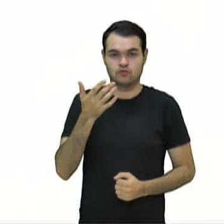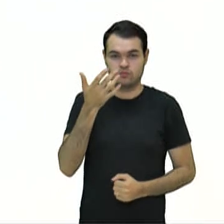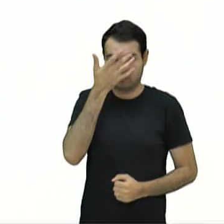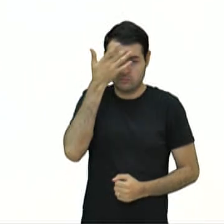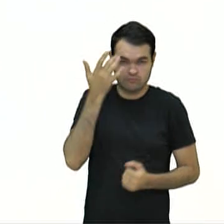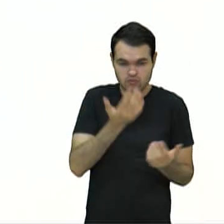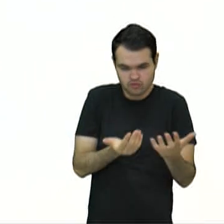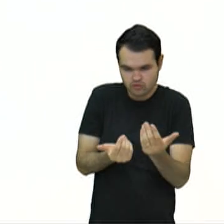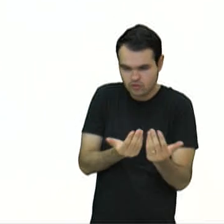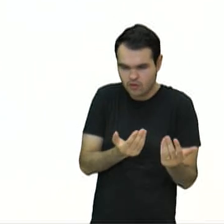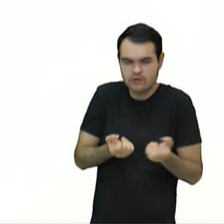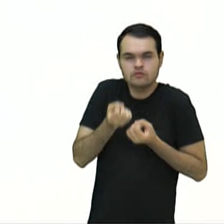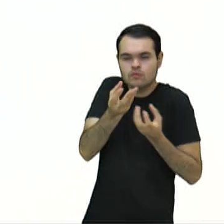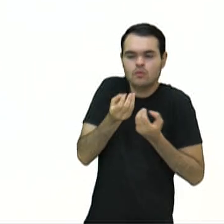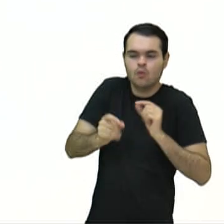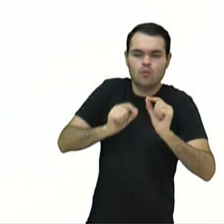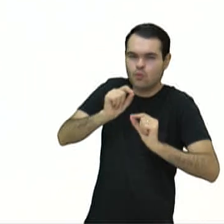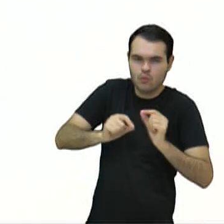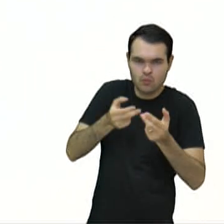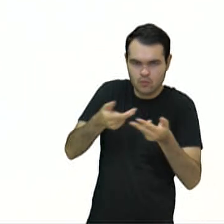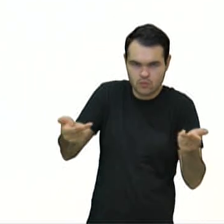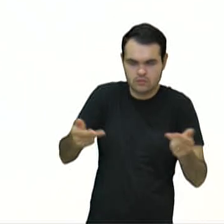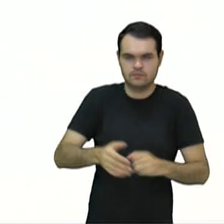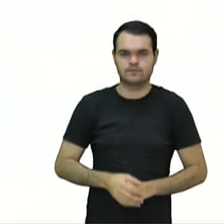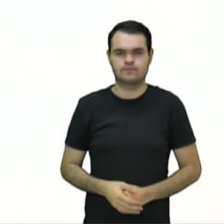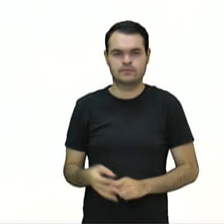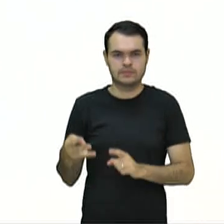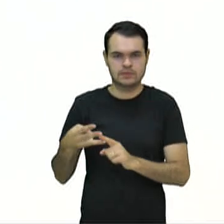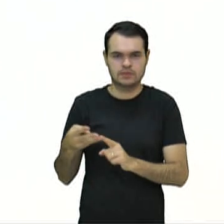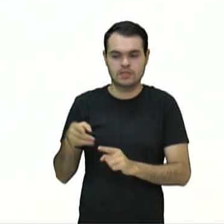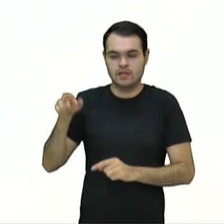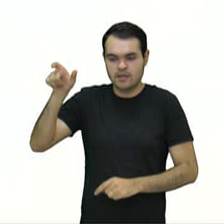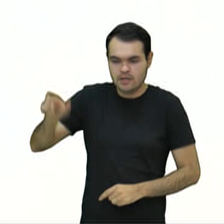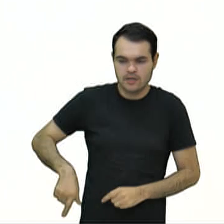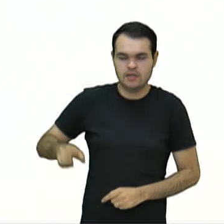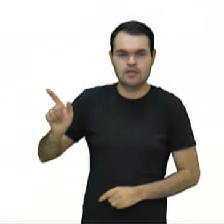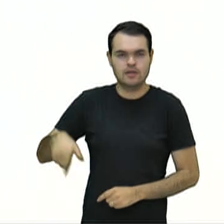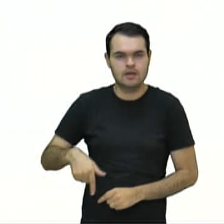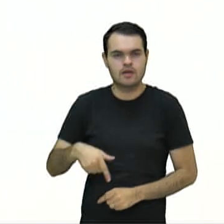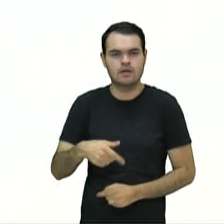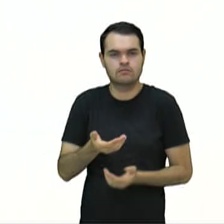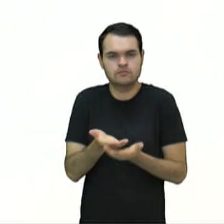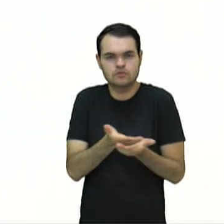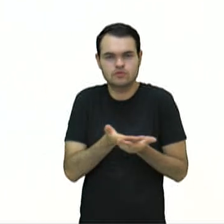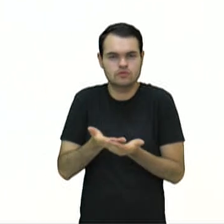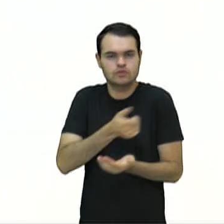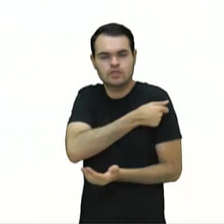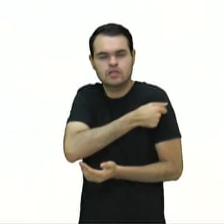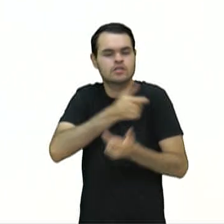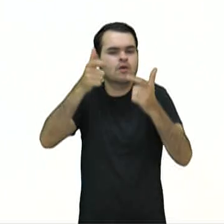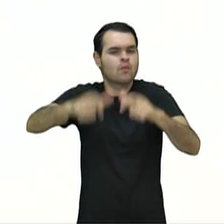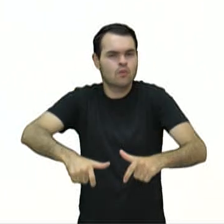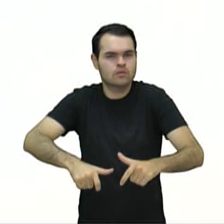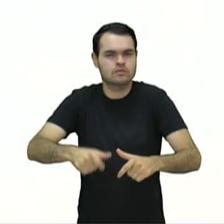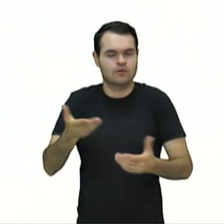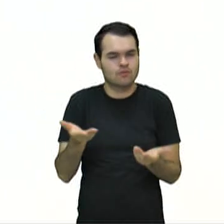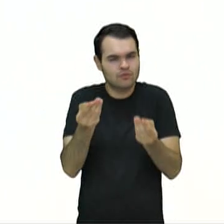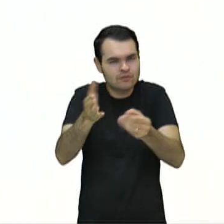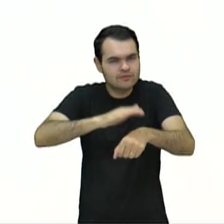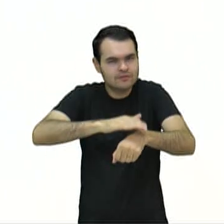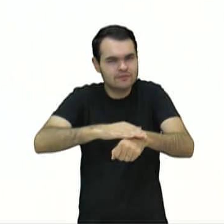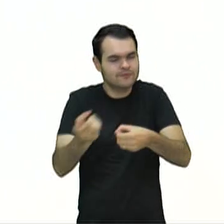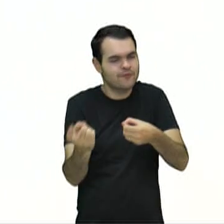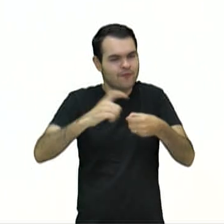relatam algo e ele é um estudante secundarista da onde? Vou dar um tempo para vocês pensarem e a gente já volta.